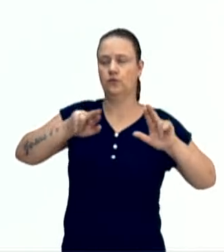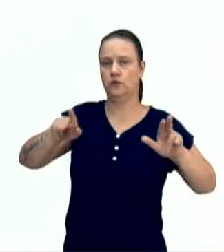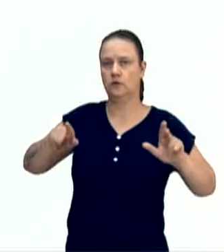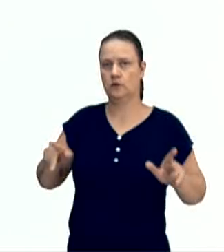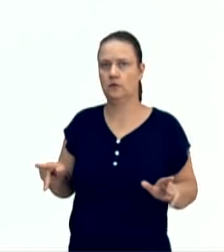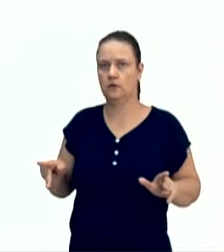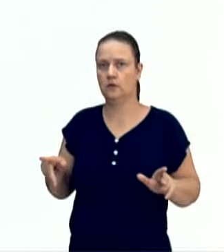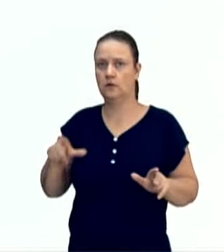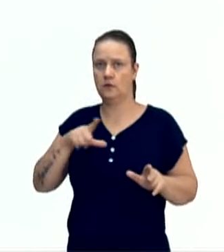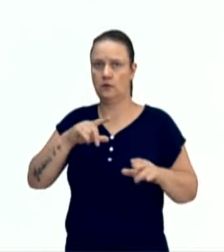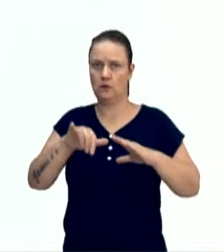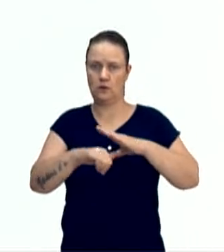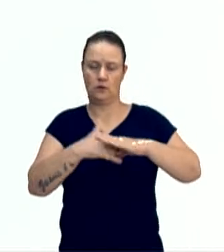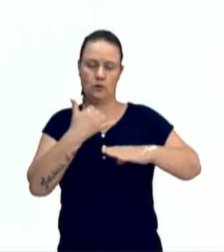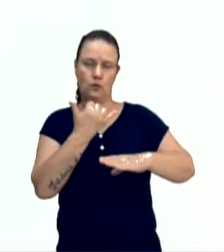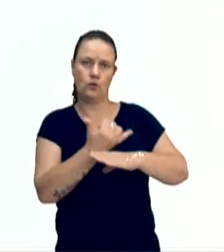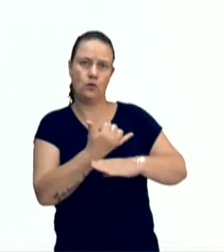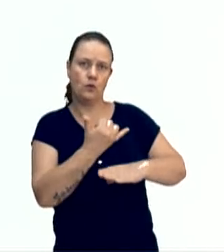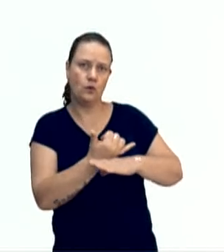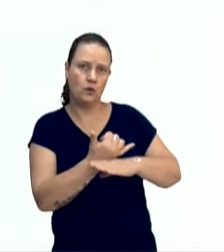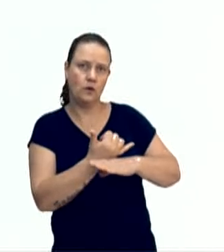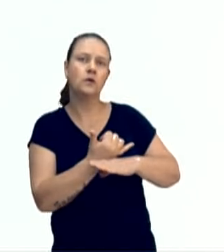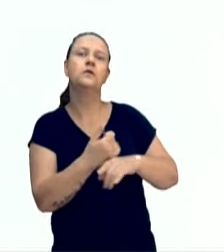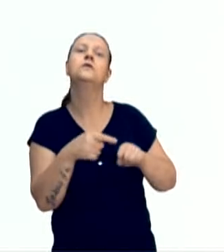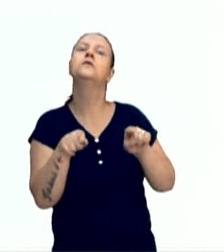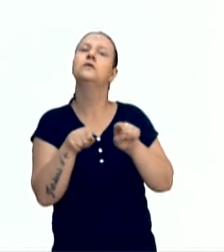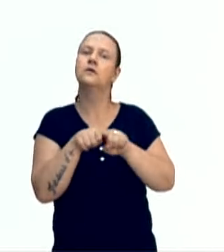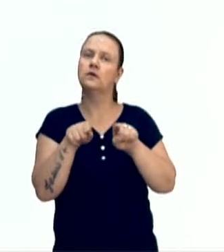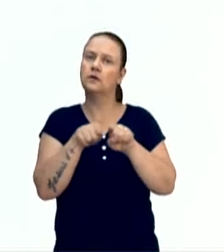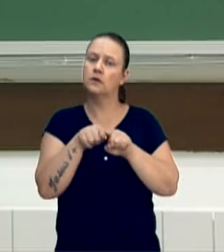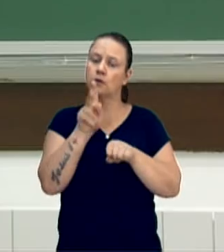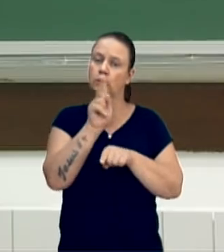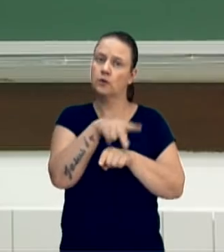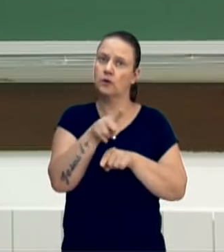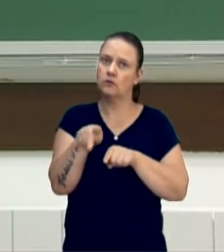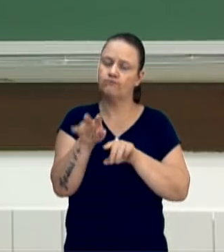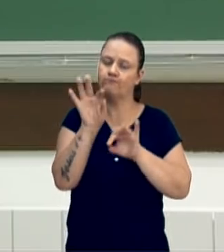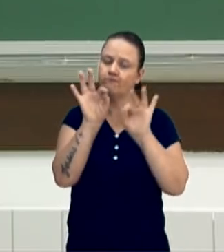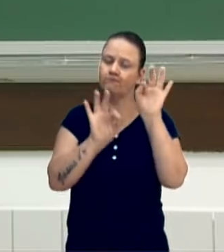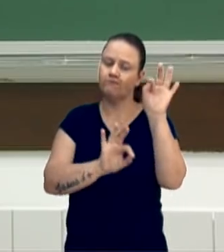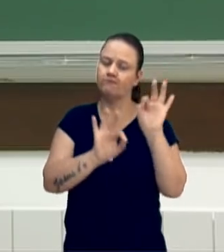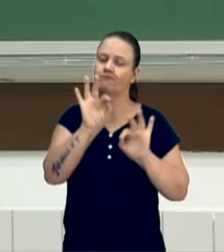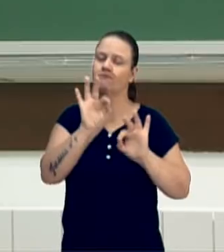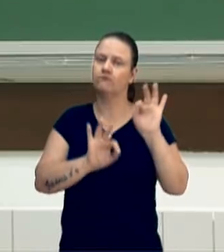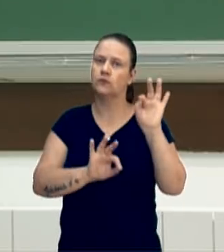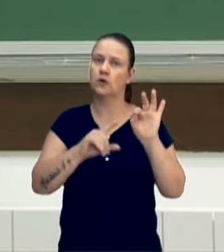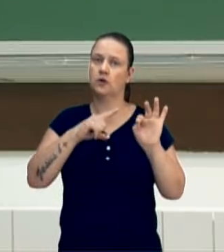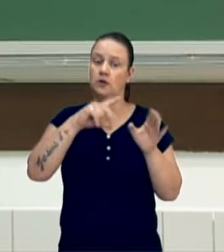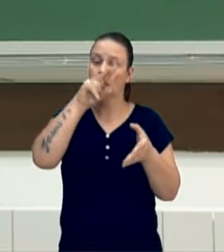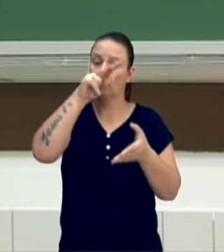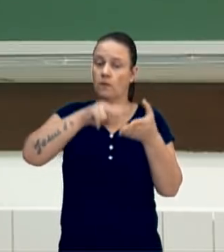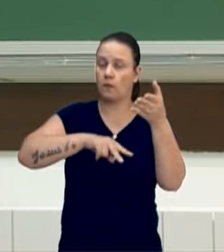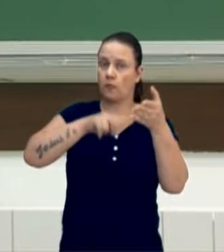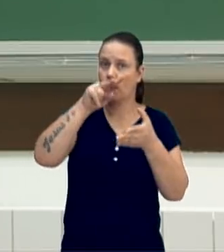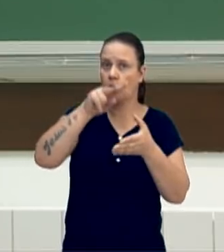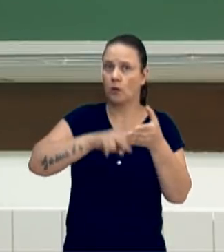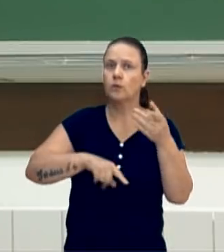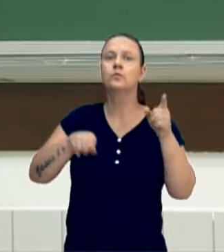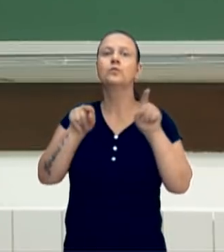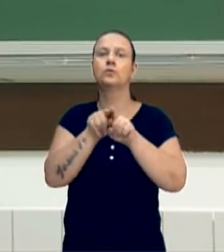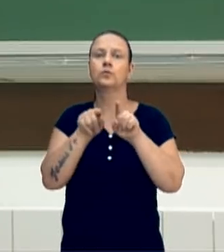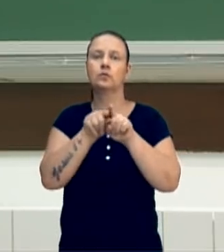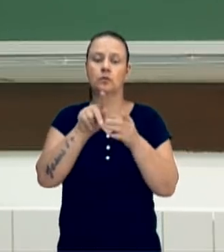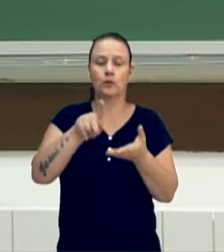um canal do YouTube que algumas professoras fizeram e lá tem a leitura do livrinho que contém o